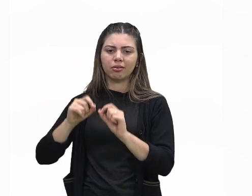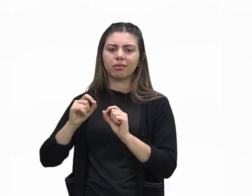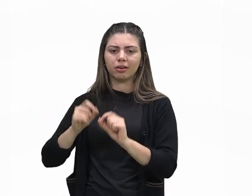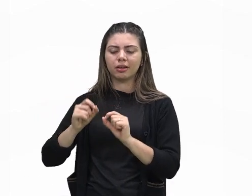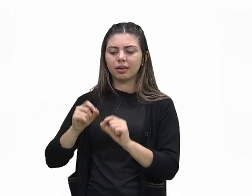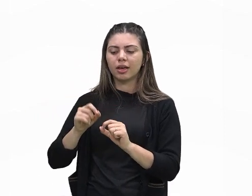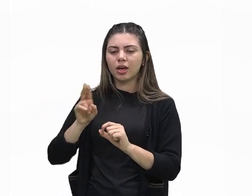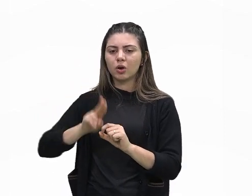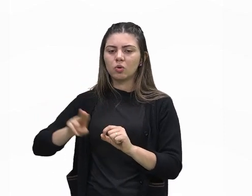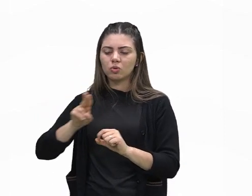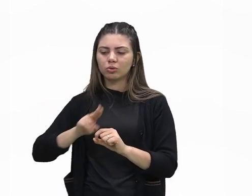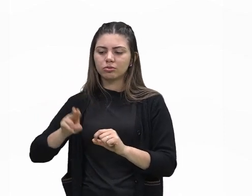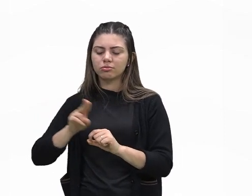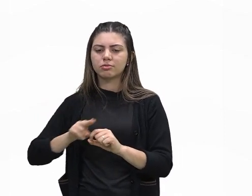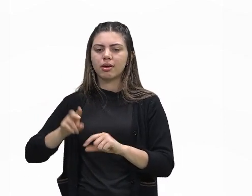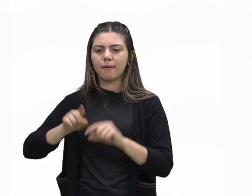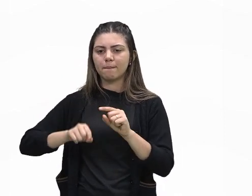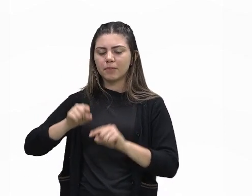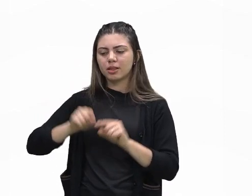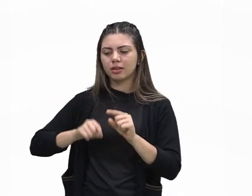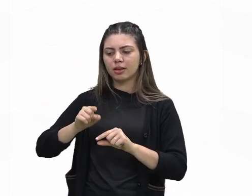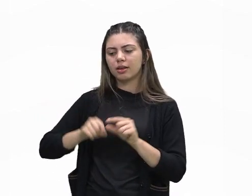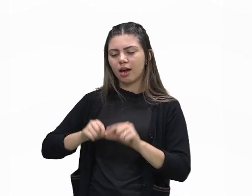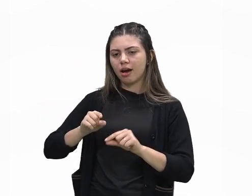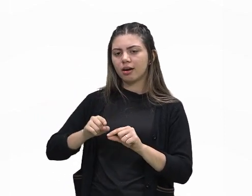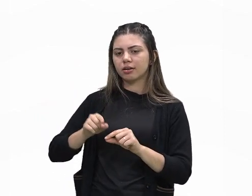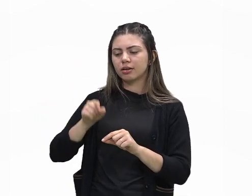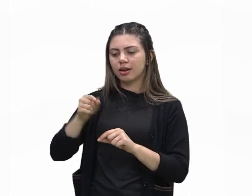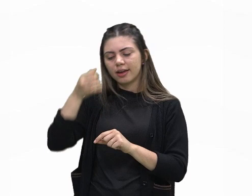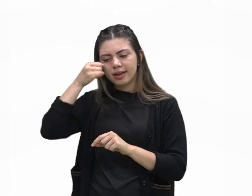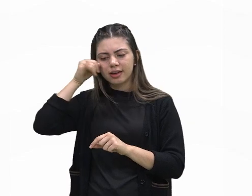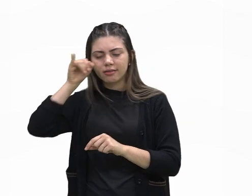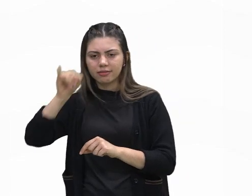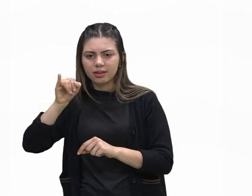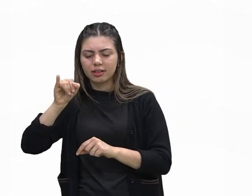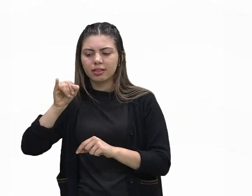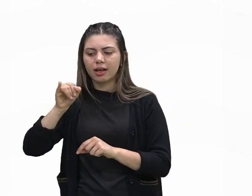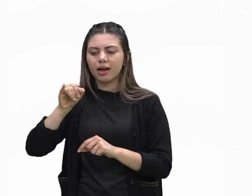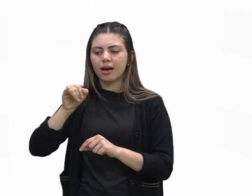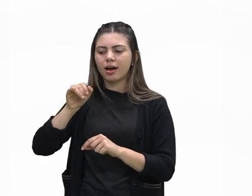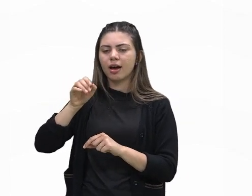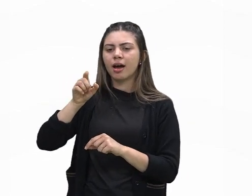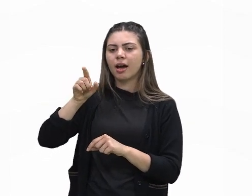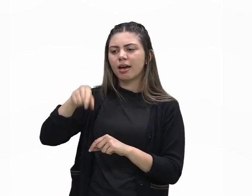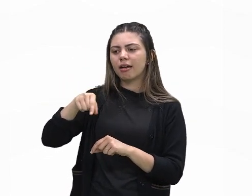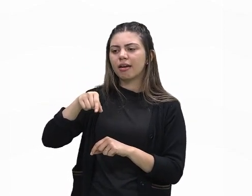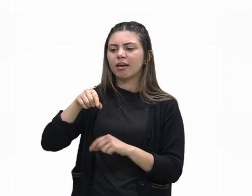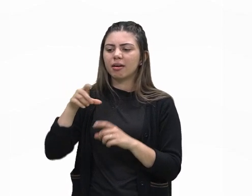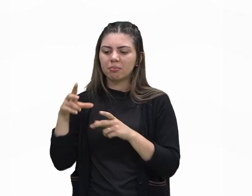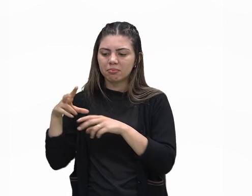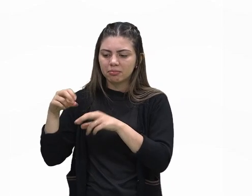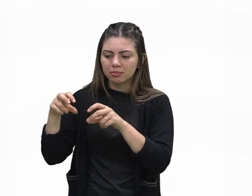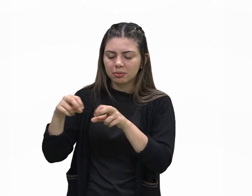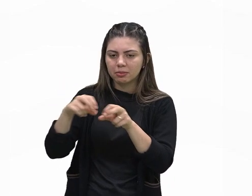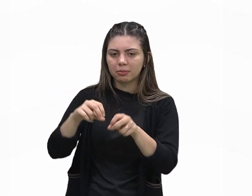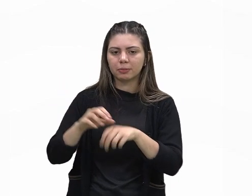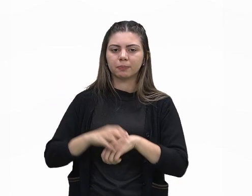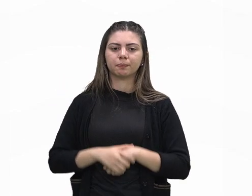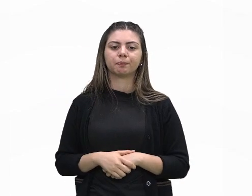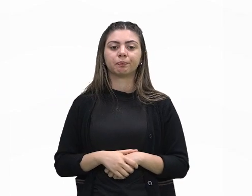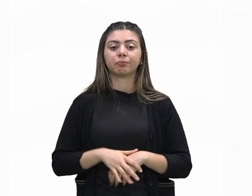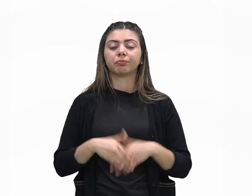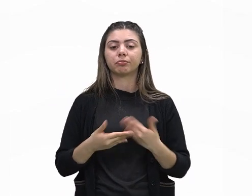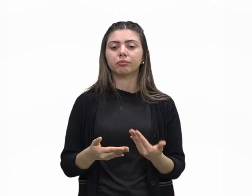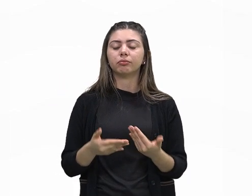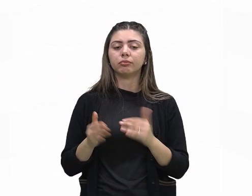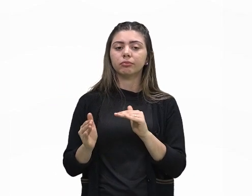grande, e atua em cima de alguns produtos básicos para exportação. E a agricultura familiar é voltada